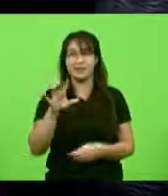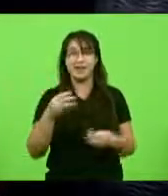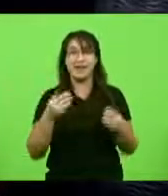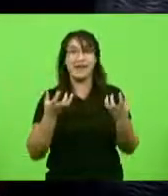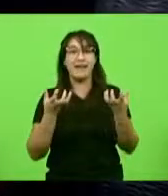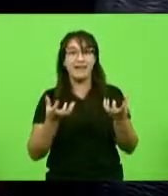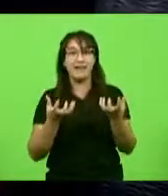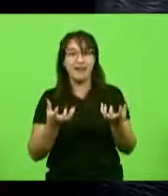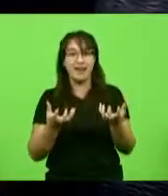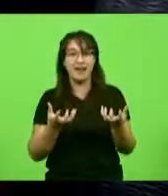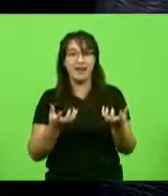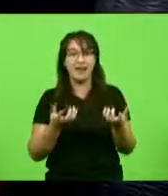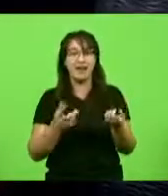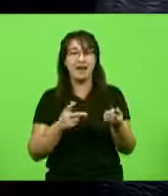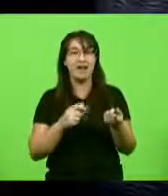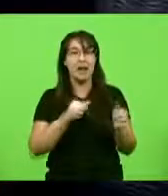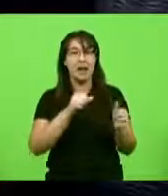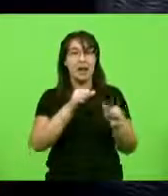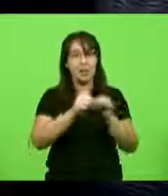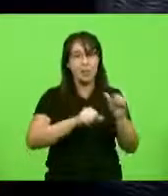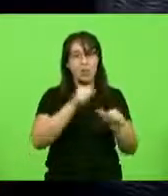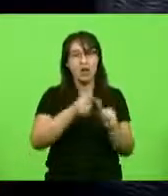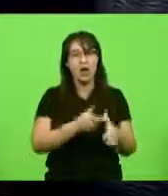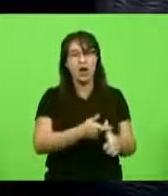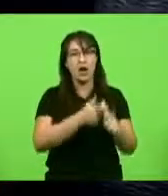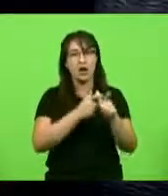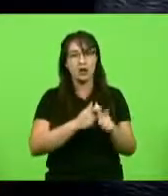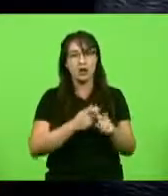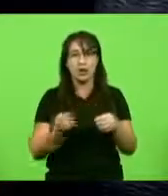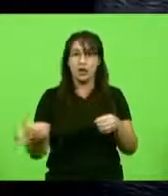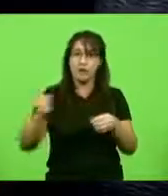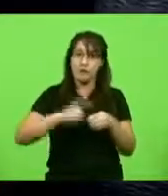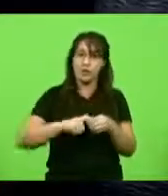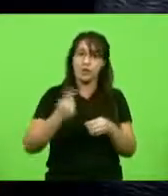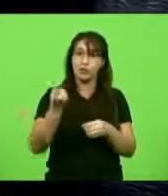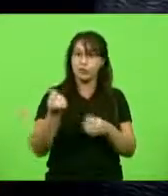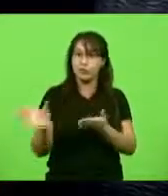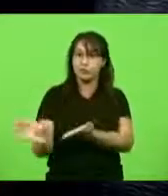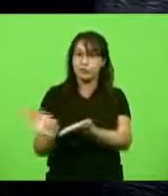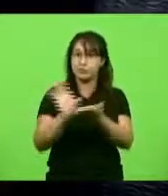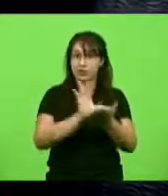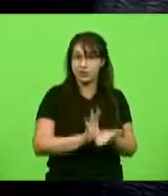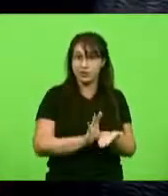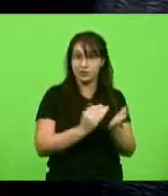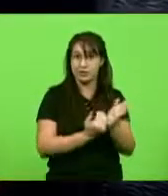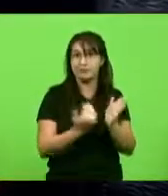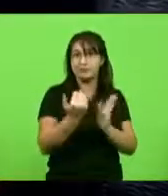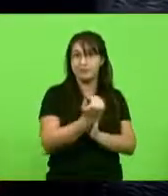na renegociação da dívida, nos pague de volta isso aí, esse adiantado.